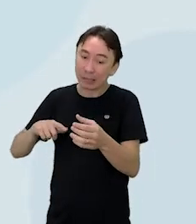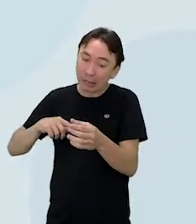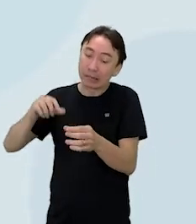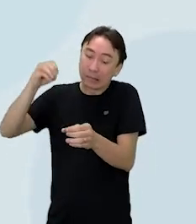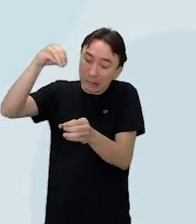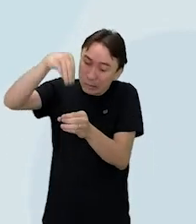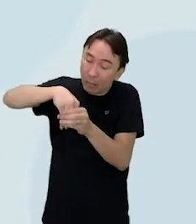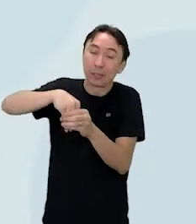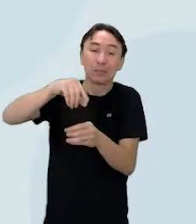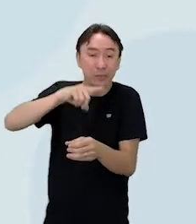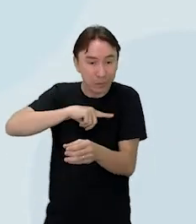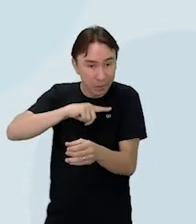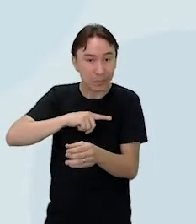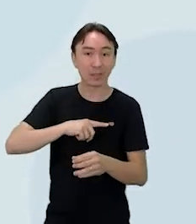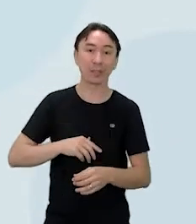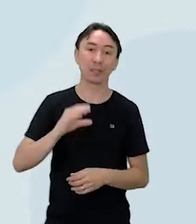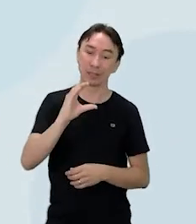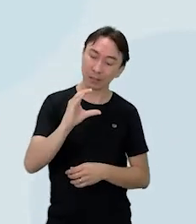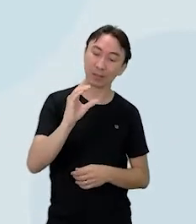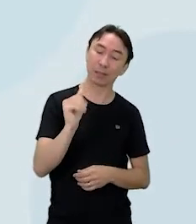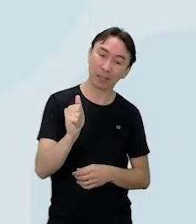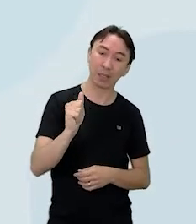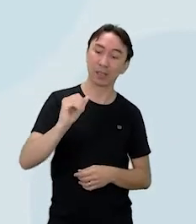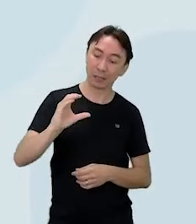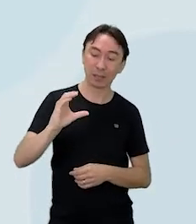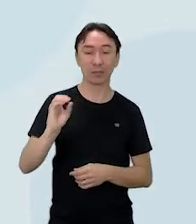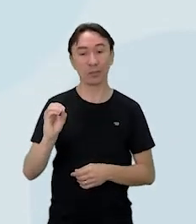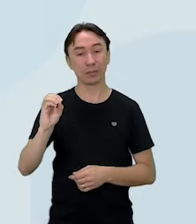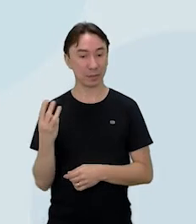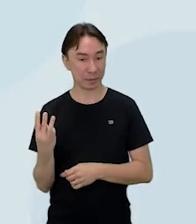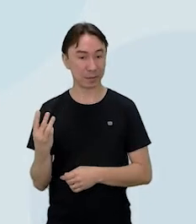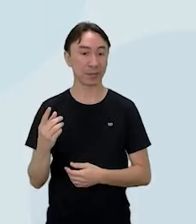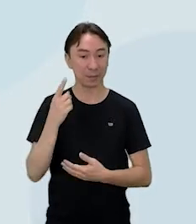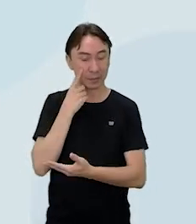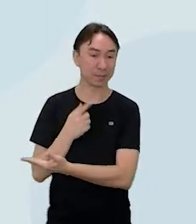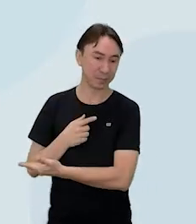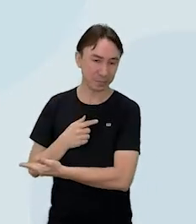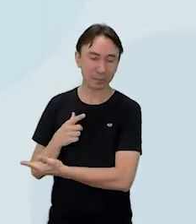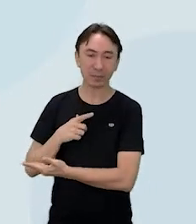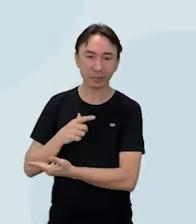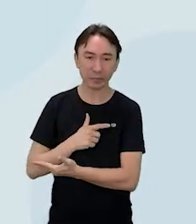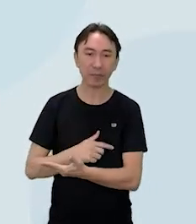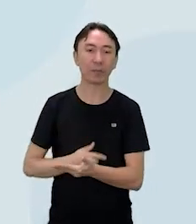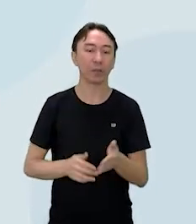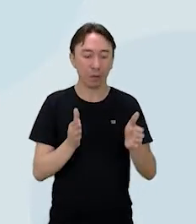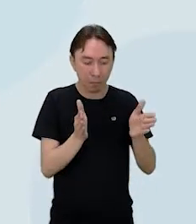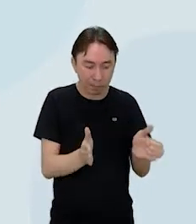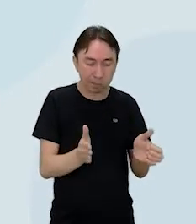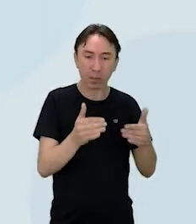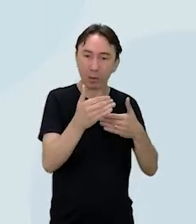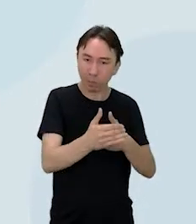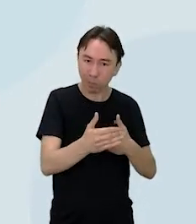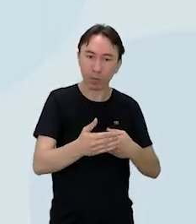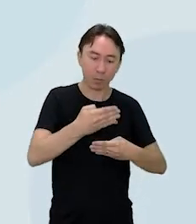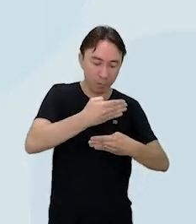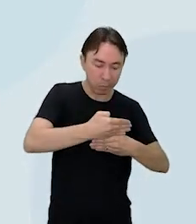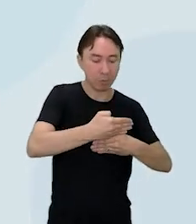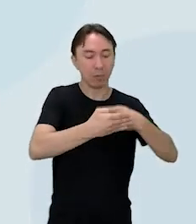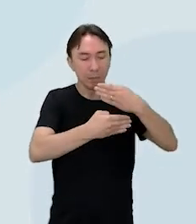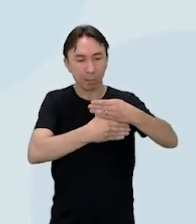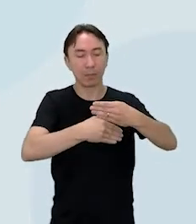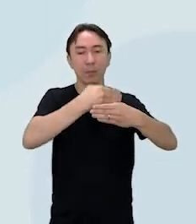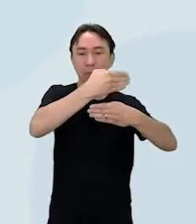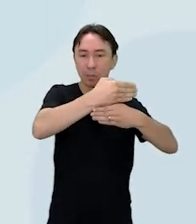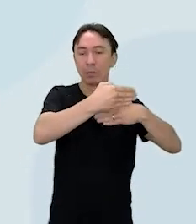pode perceber ali que nós temos os tijolos de calcário, ele está presente nos tijolos, ele está